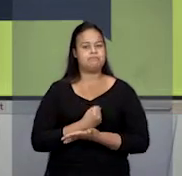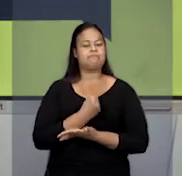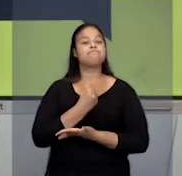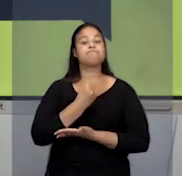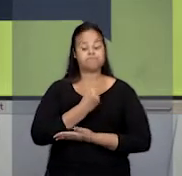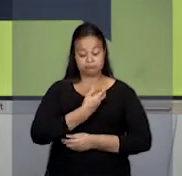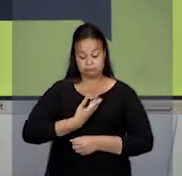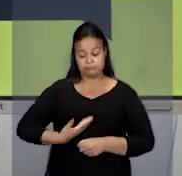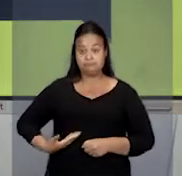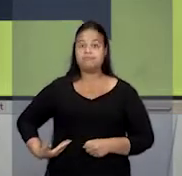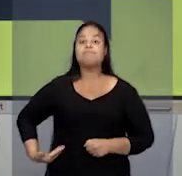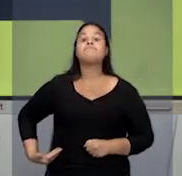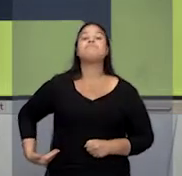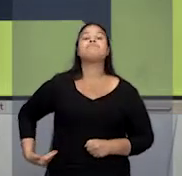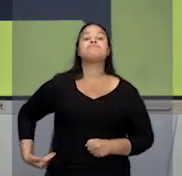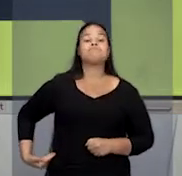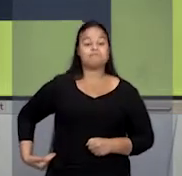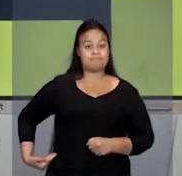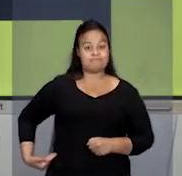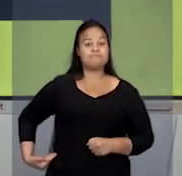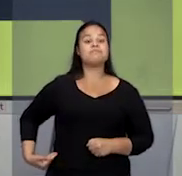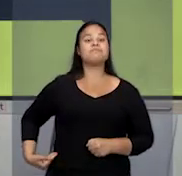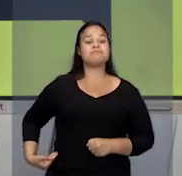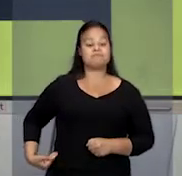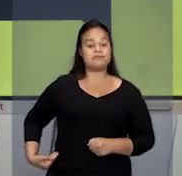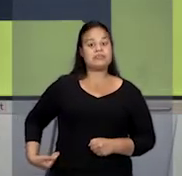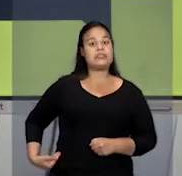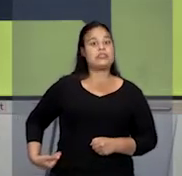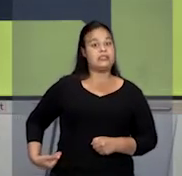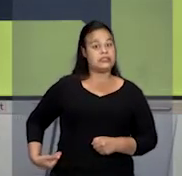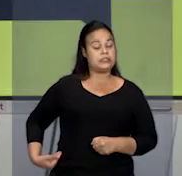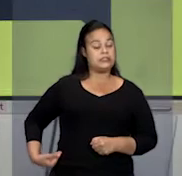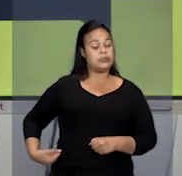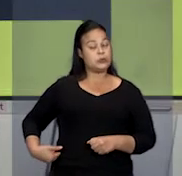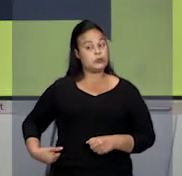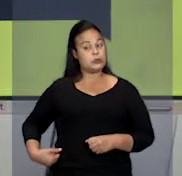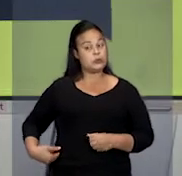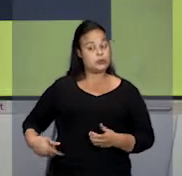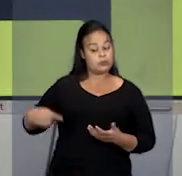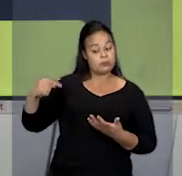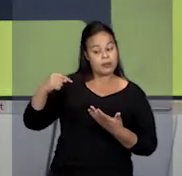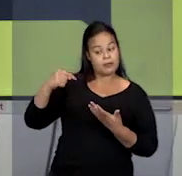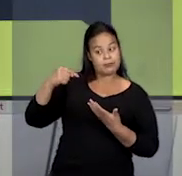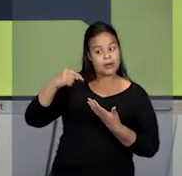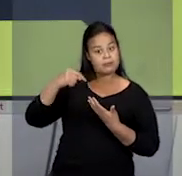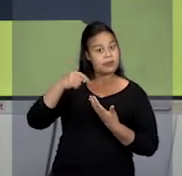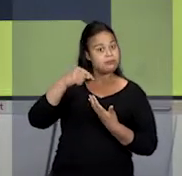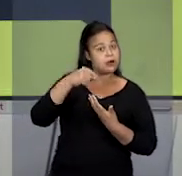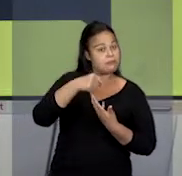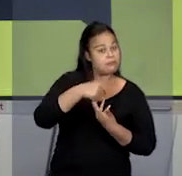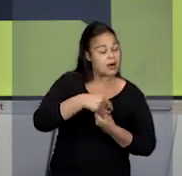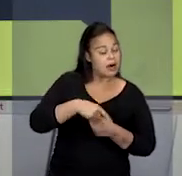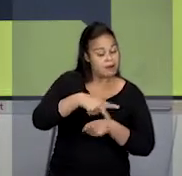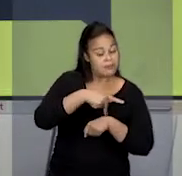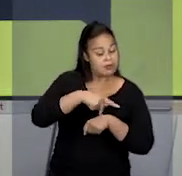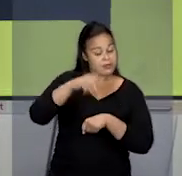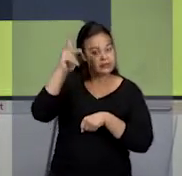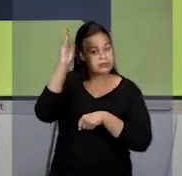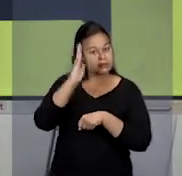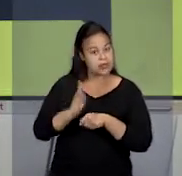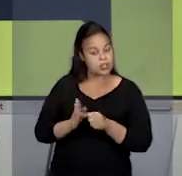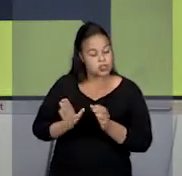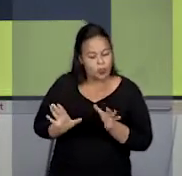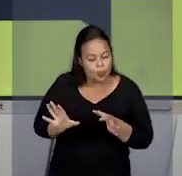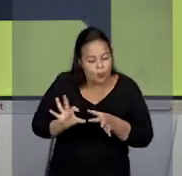ele passa a ter aí que lidar com situações para manter o Brasil, né, unido, né,